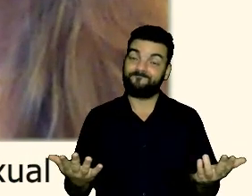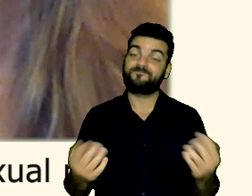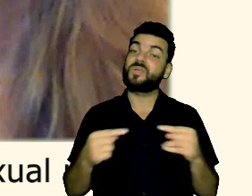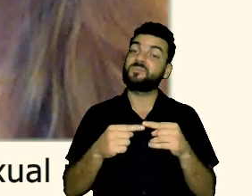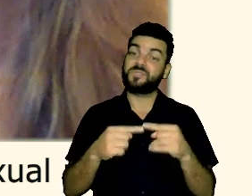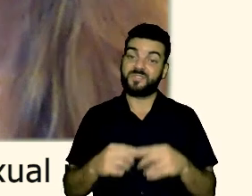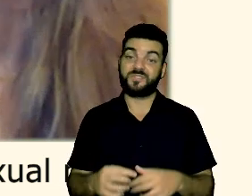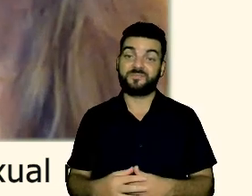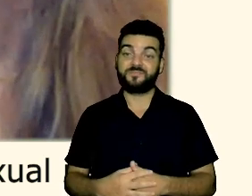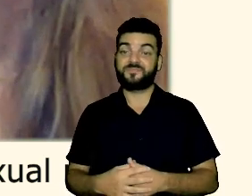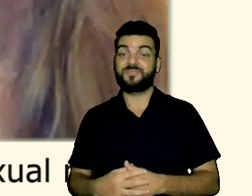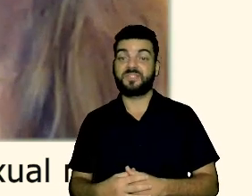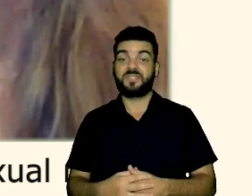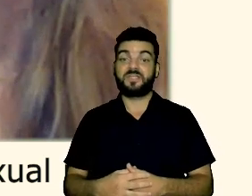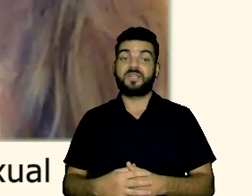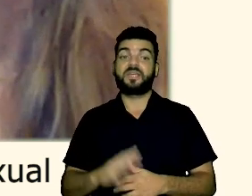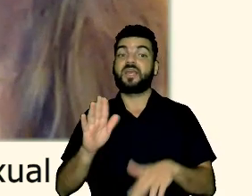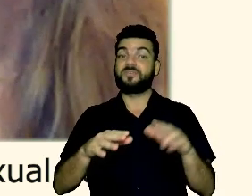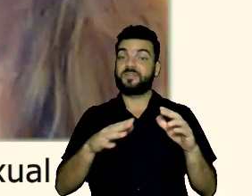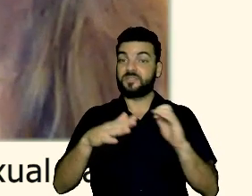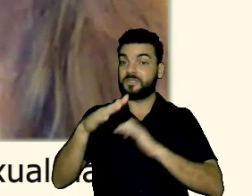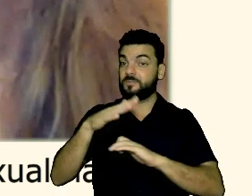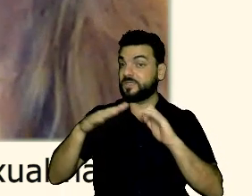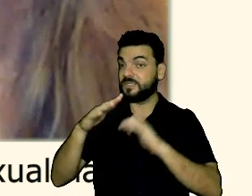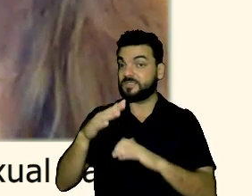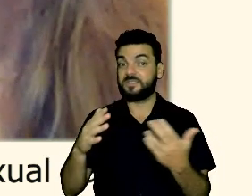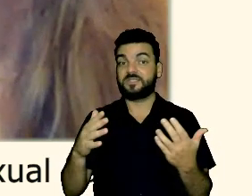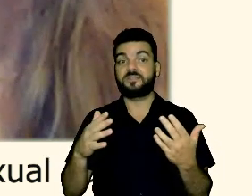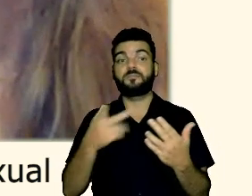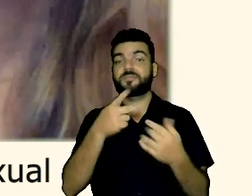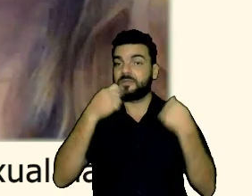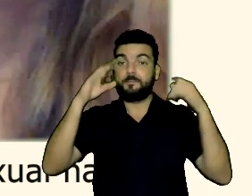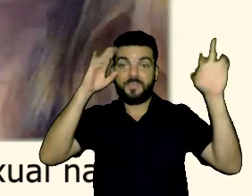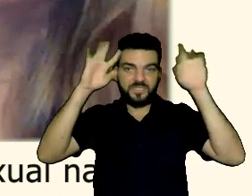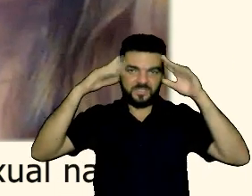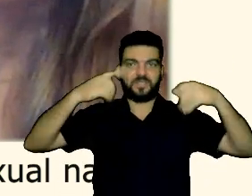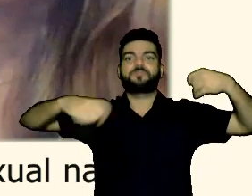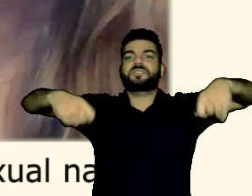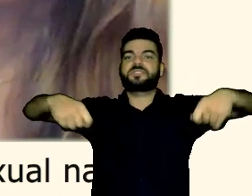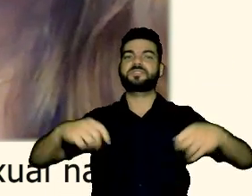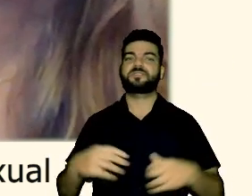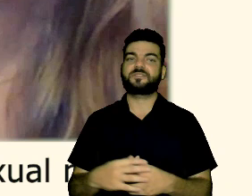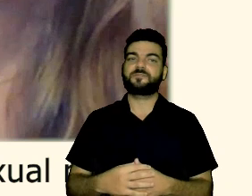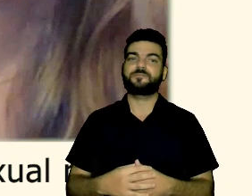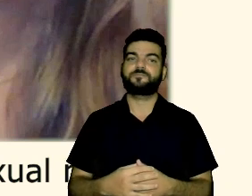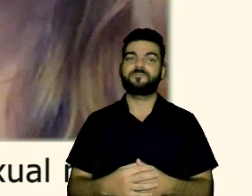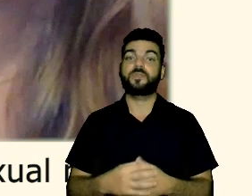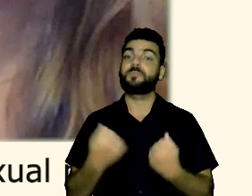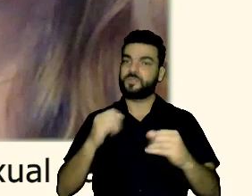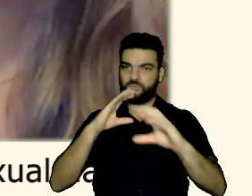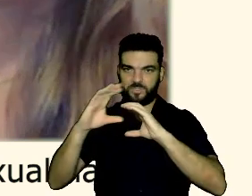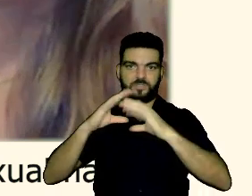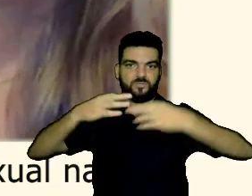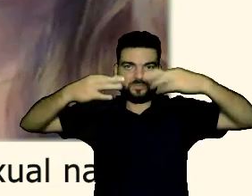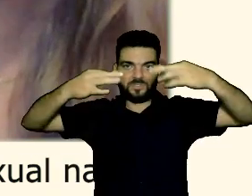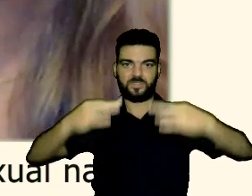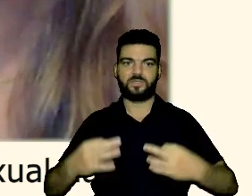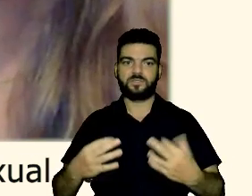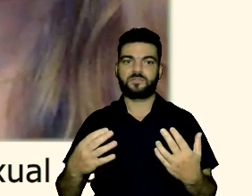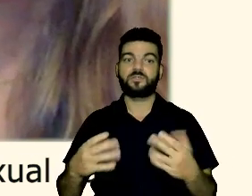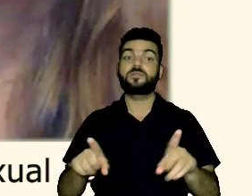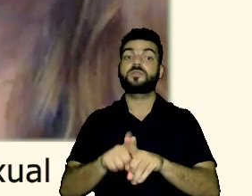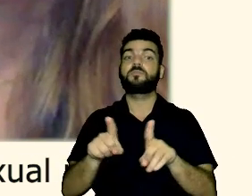É muito importante isso e que as organizações parem e pensem, né? Além